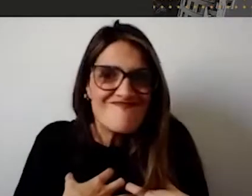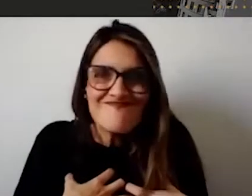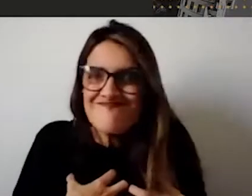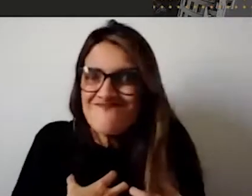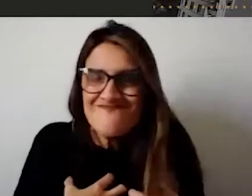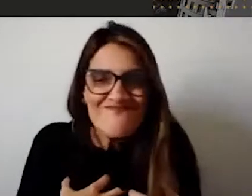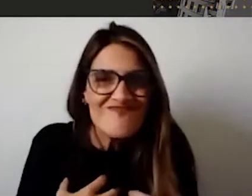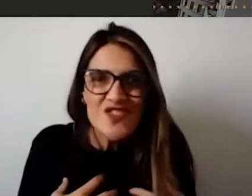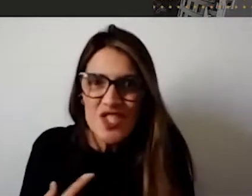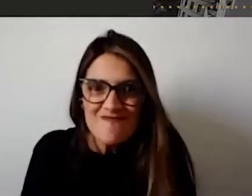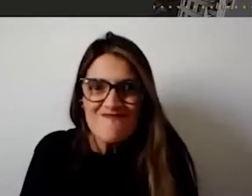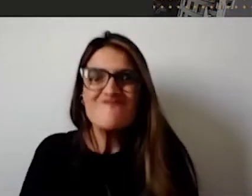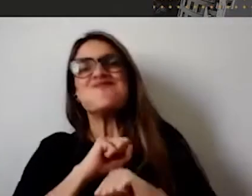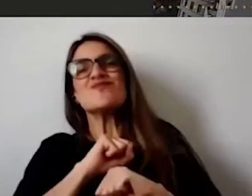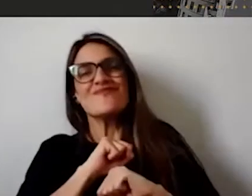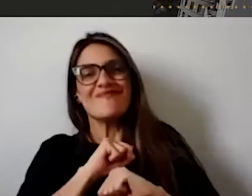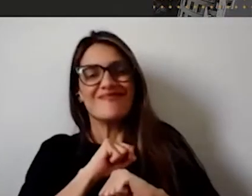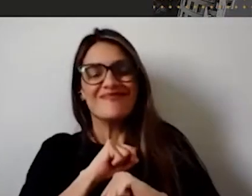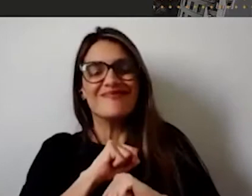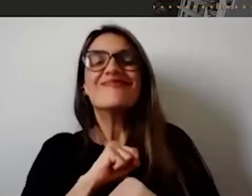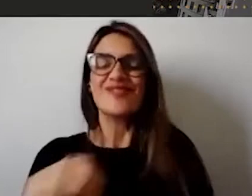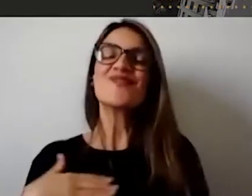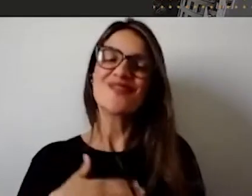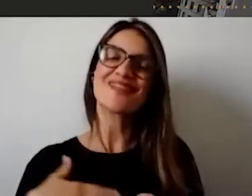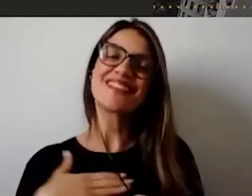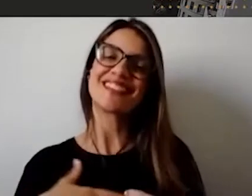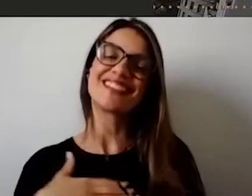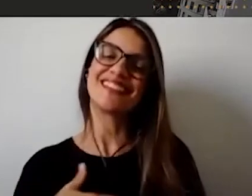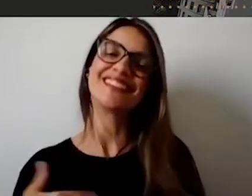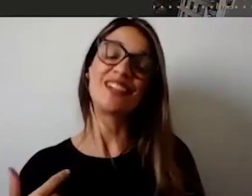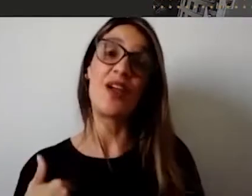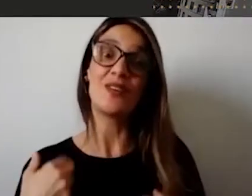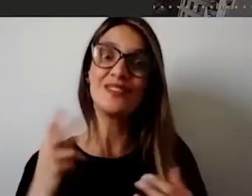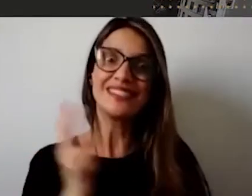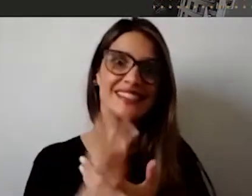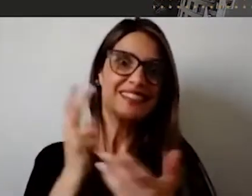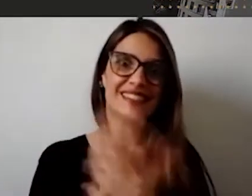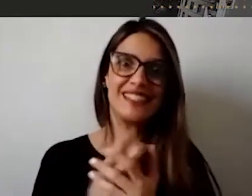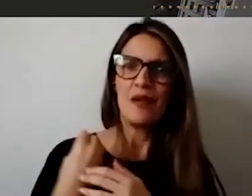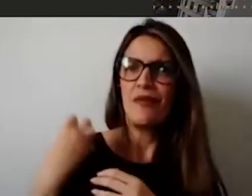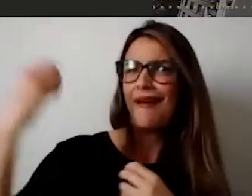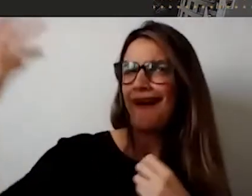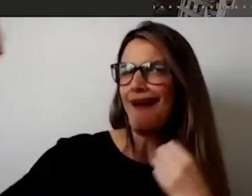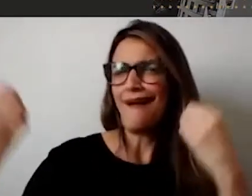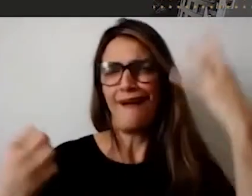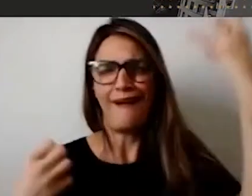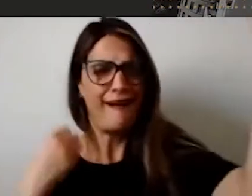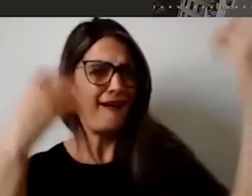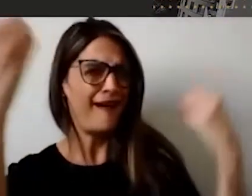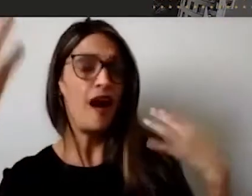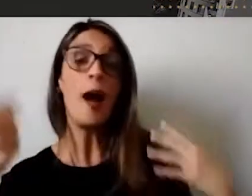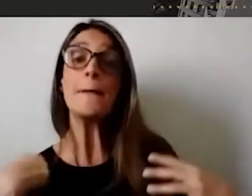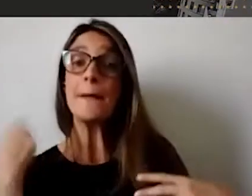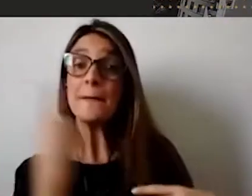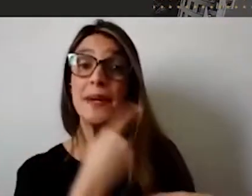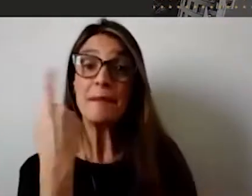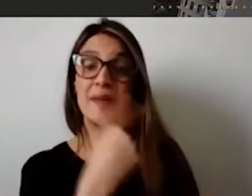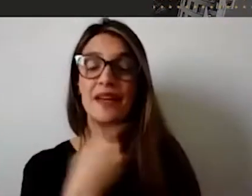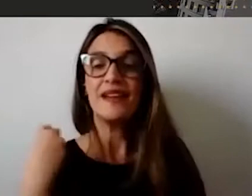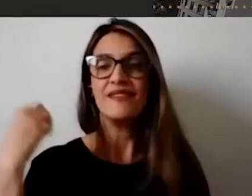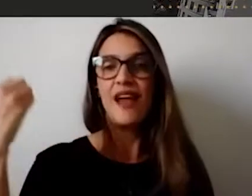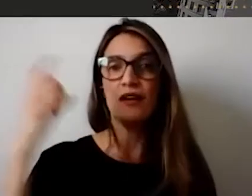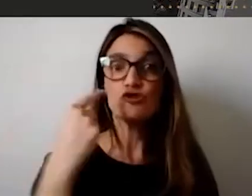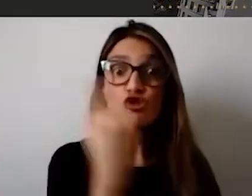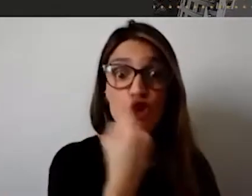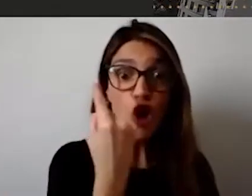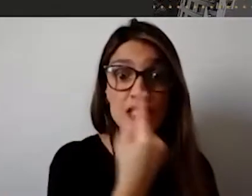o DNA também. Então, eu sempre fui muito viajante. A minha primeira viagem sozinho foi com 7 anos de idade,